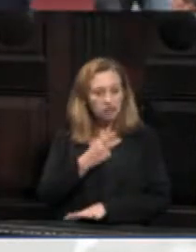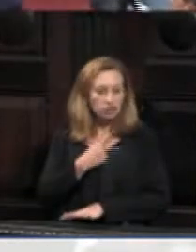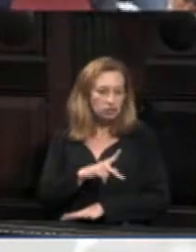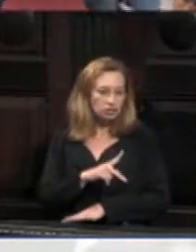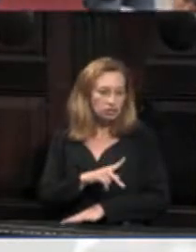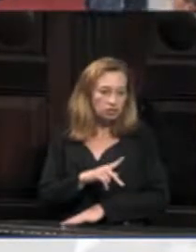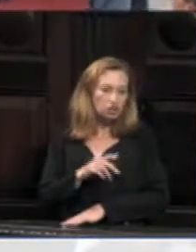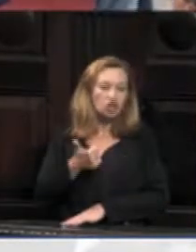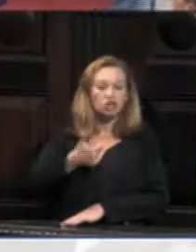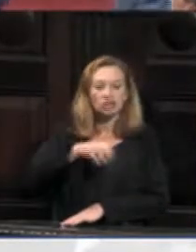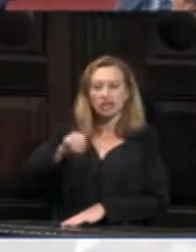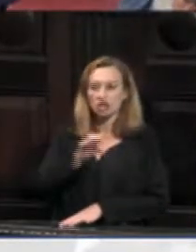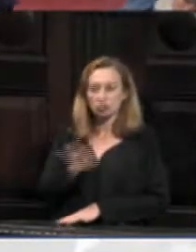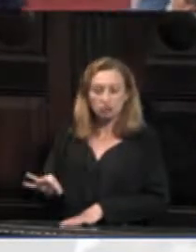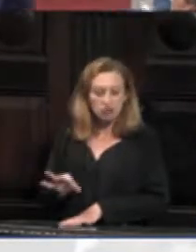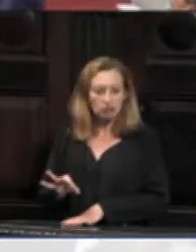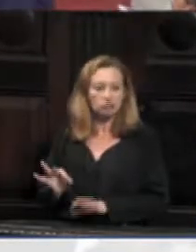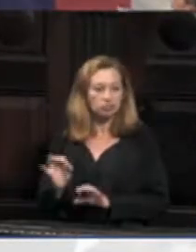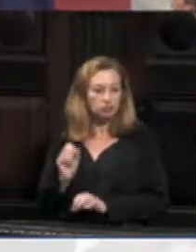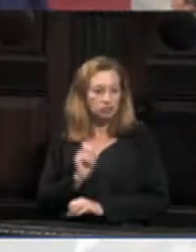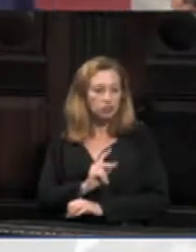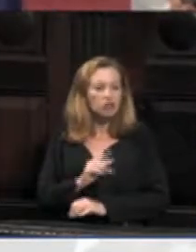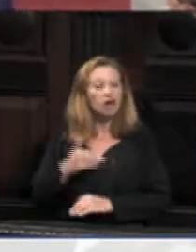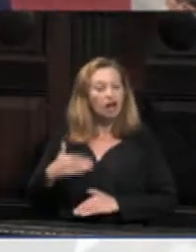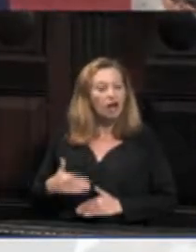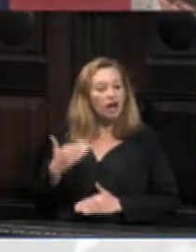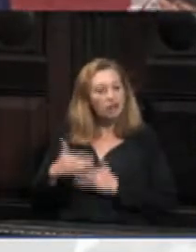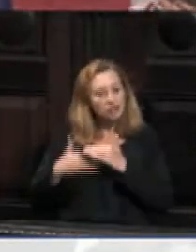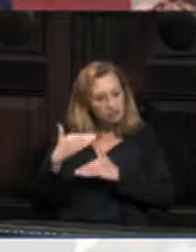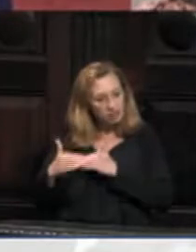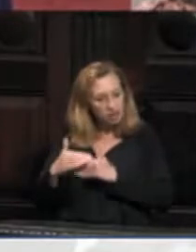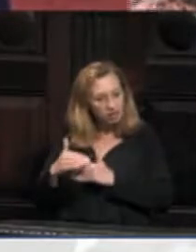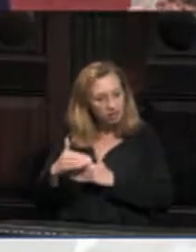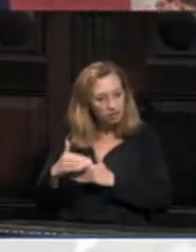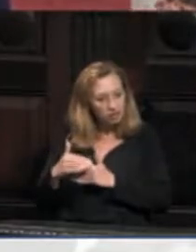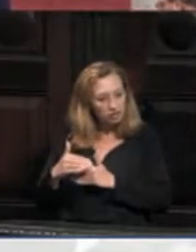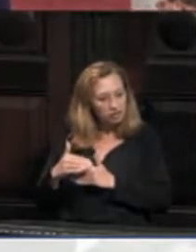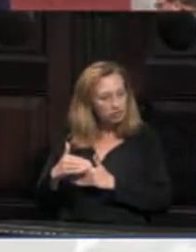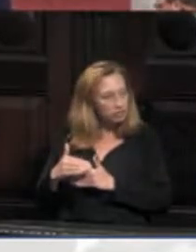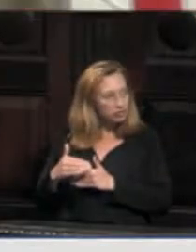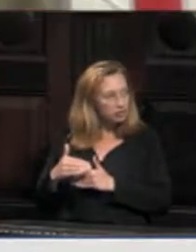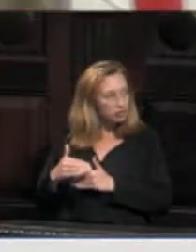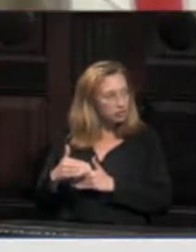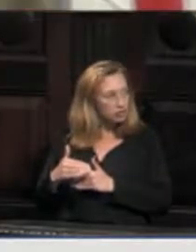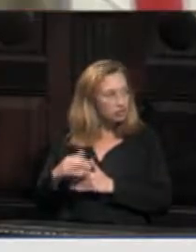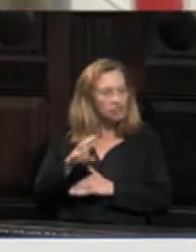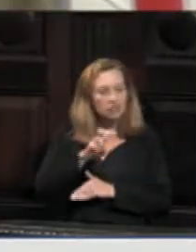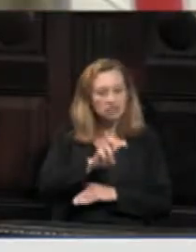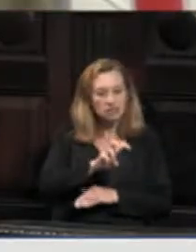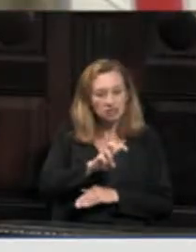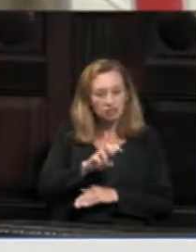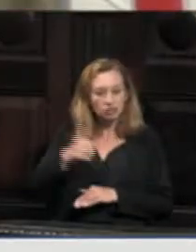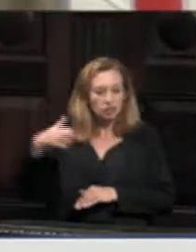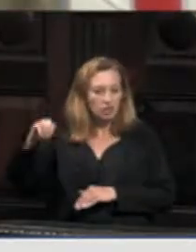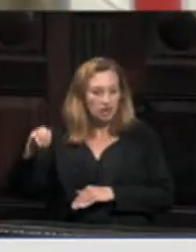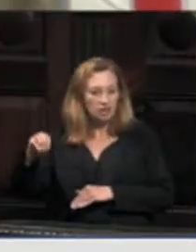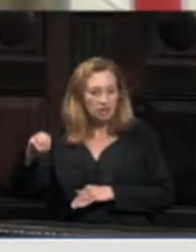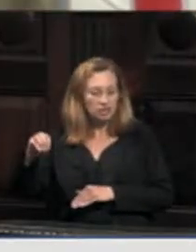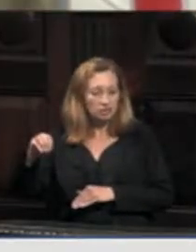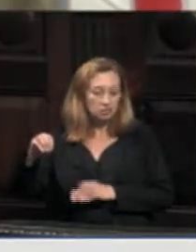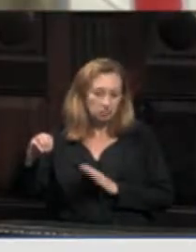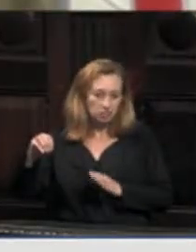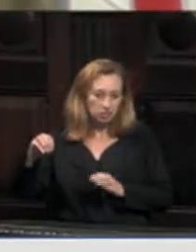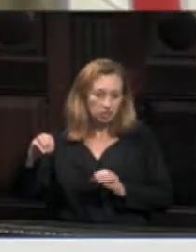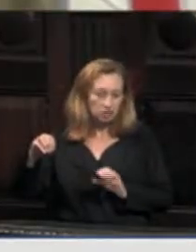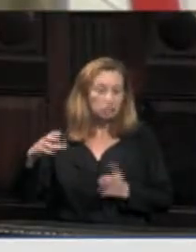os 10%. Não, mas vamos avançar, porque eu também fiquei nos 10. Mas já caído para 5, eu vou concordar com zero. Eu